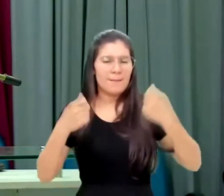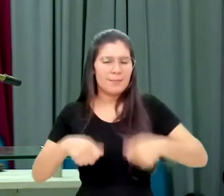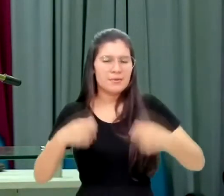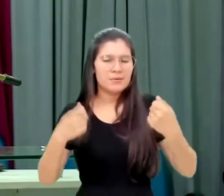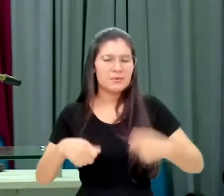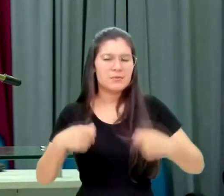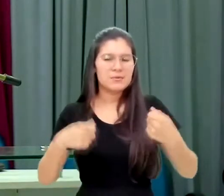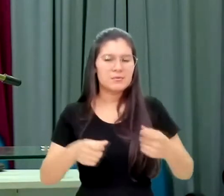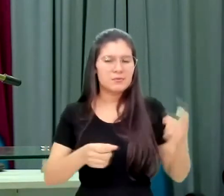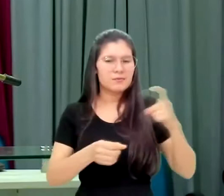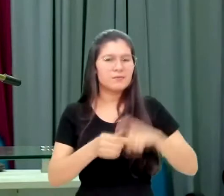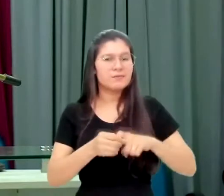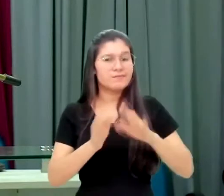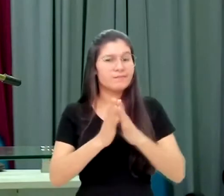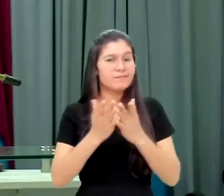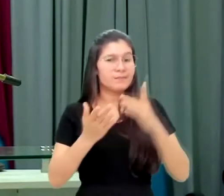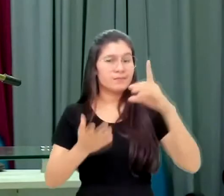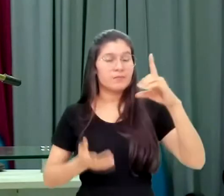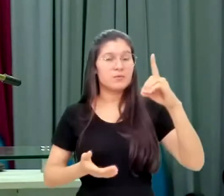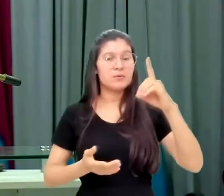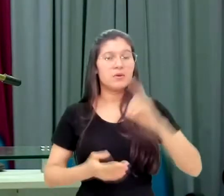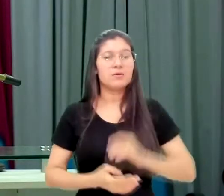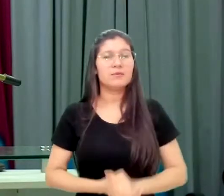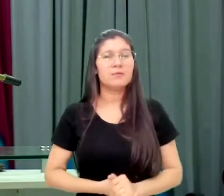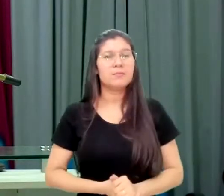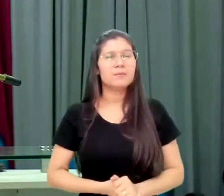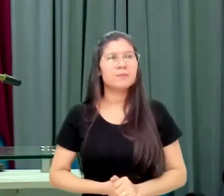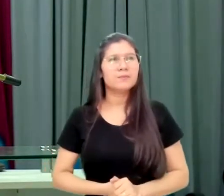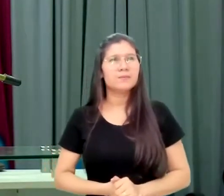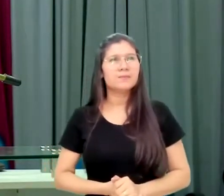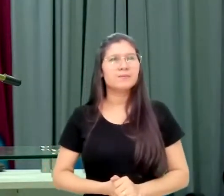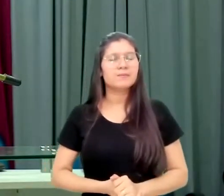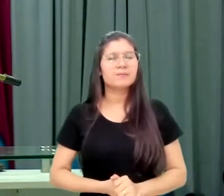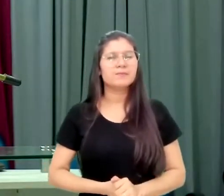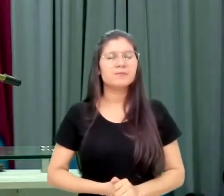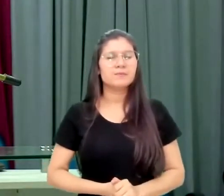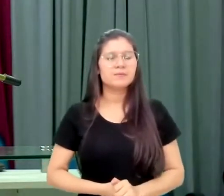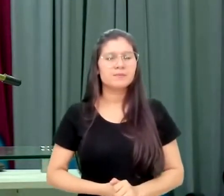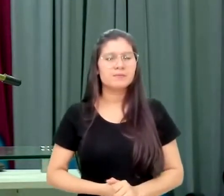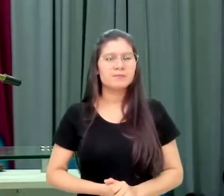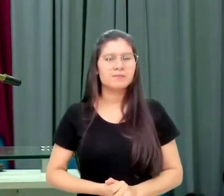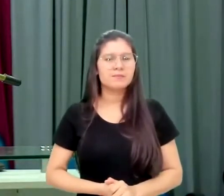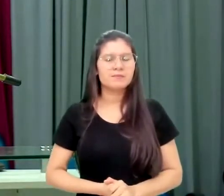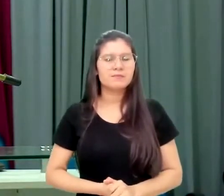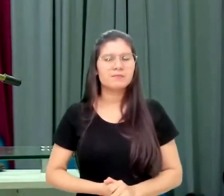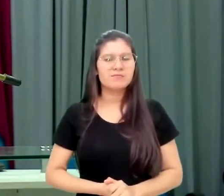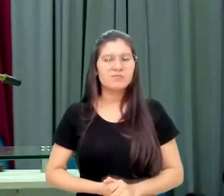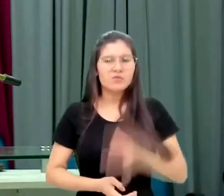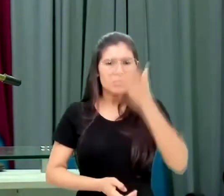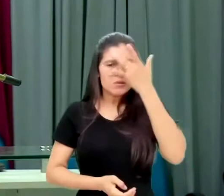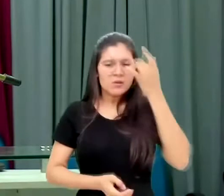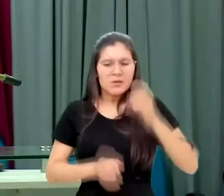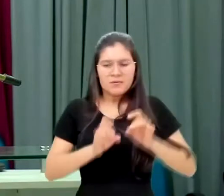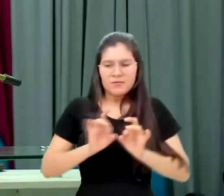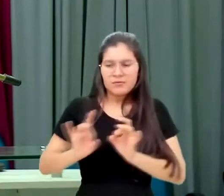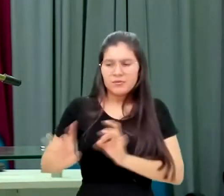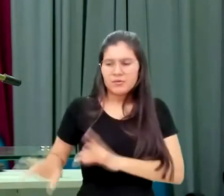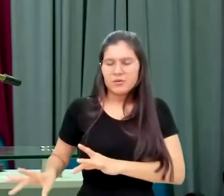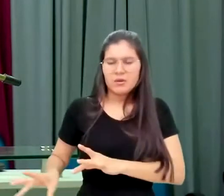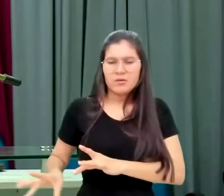Senhor disse: eles serão levados presos, porque eles deixaram de conhecer a